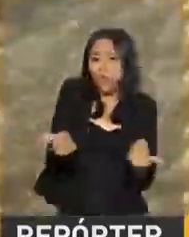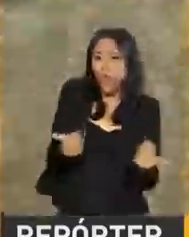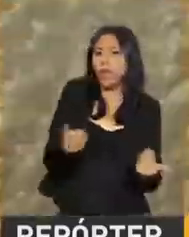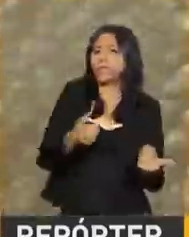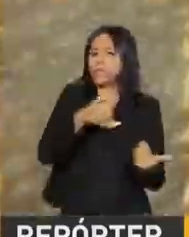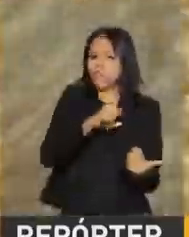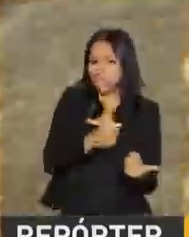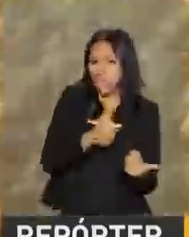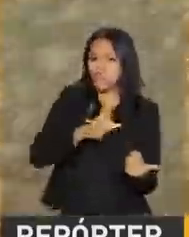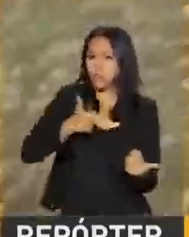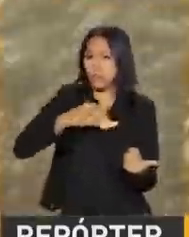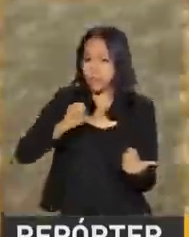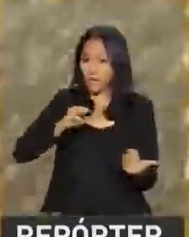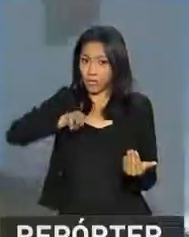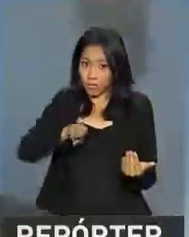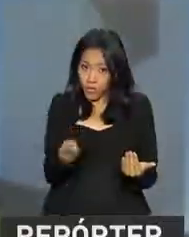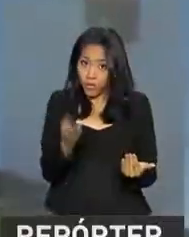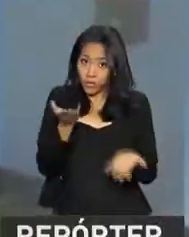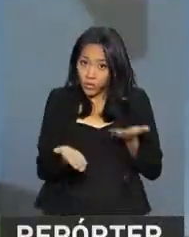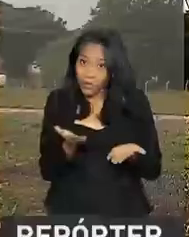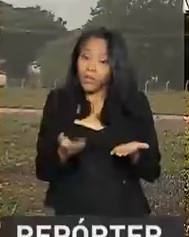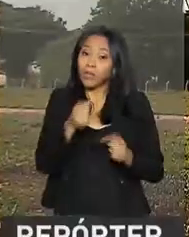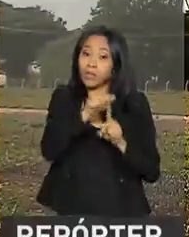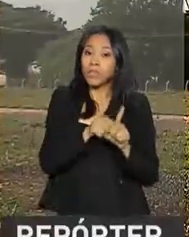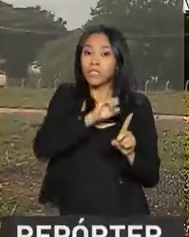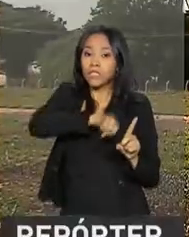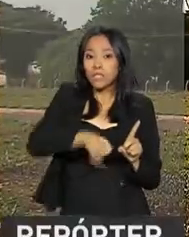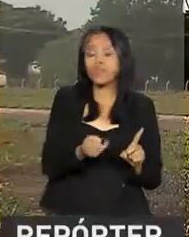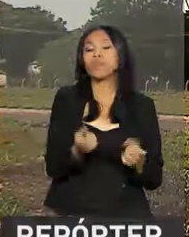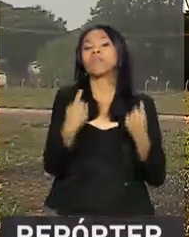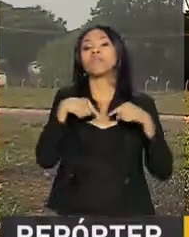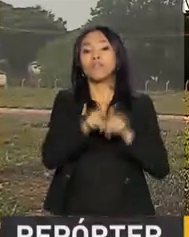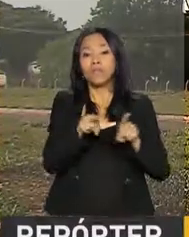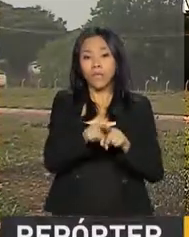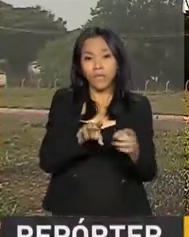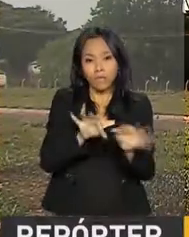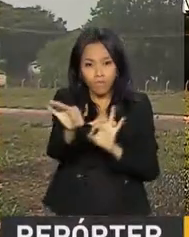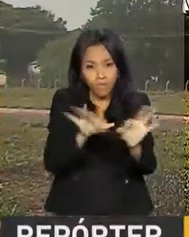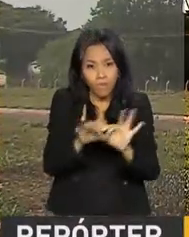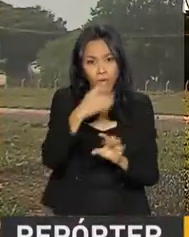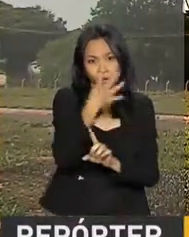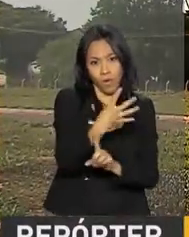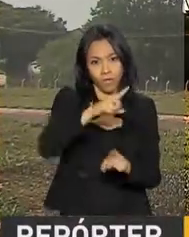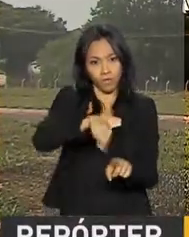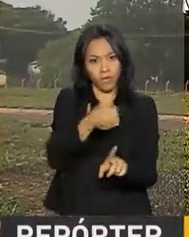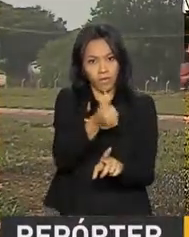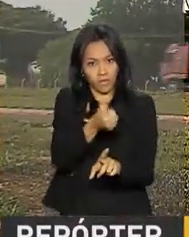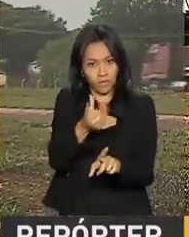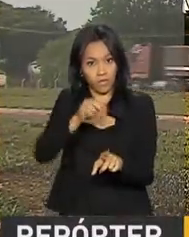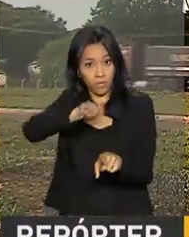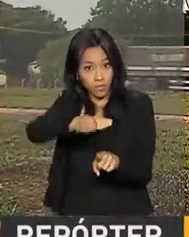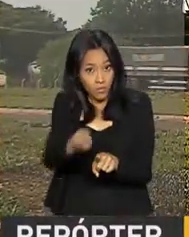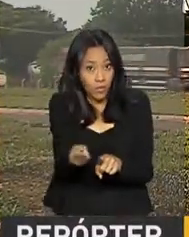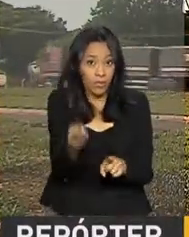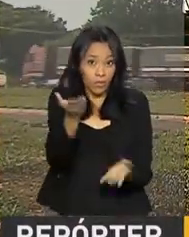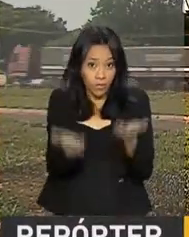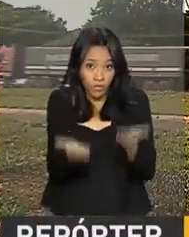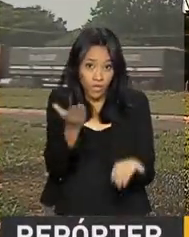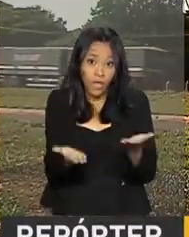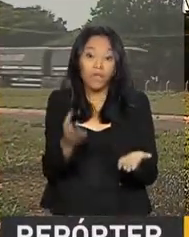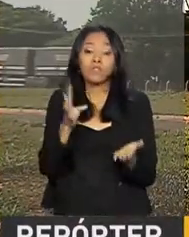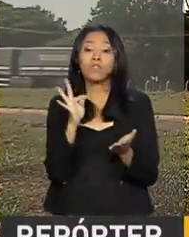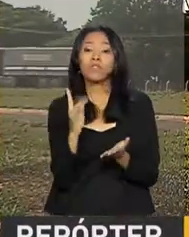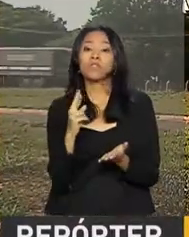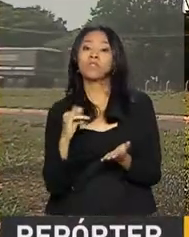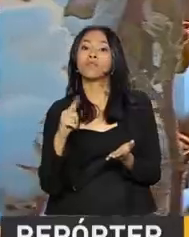toneladas em janeiro a companhia projetou ainda uma produção de 4,66 milhões de toneladas de trigo em